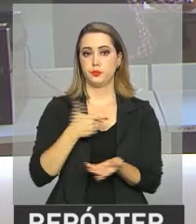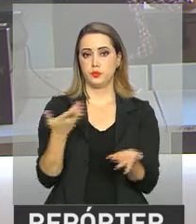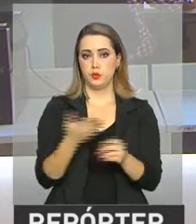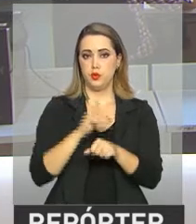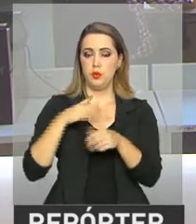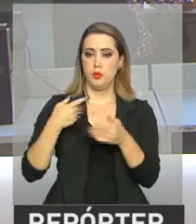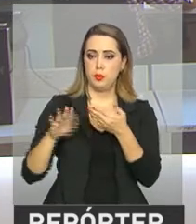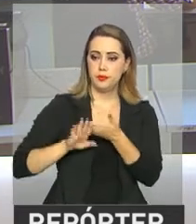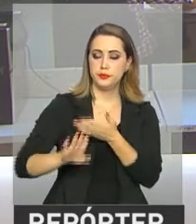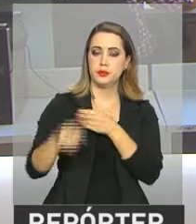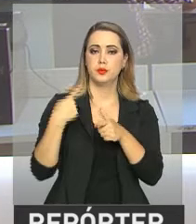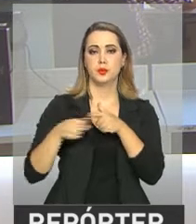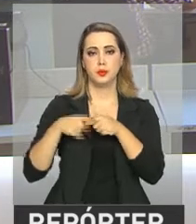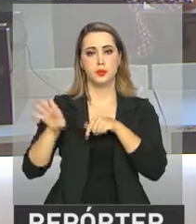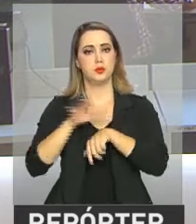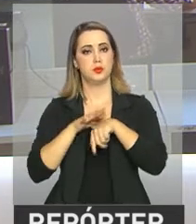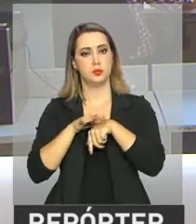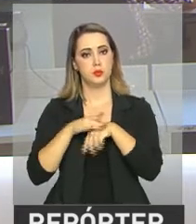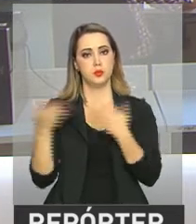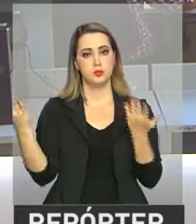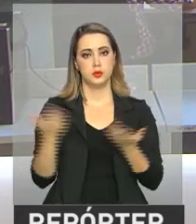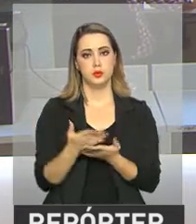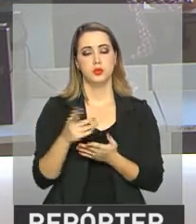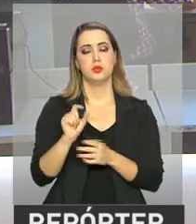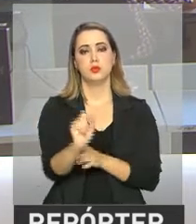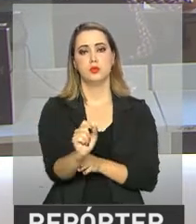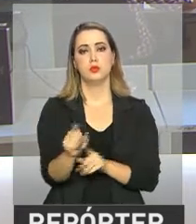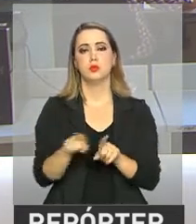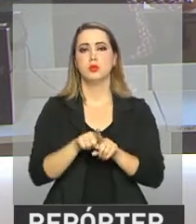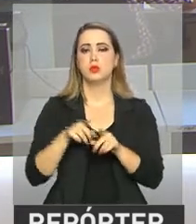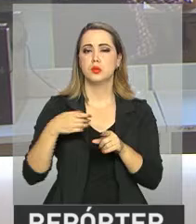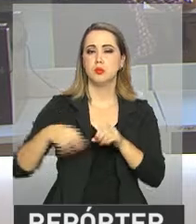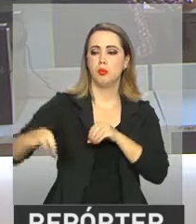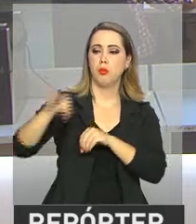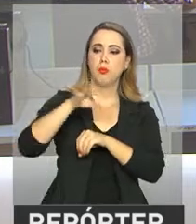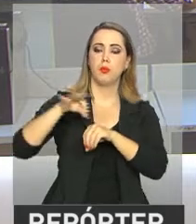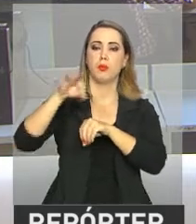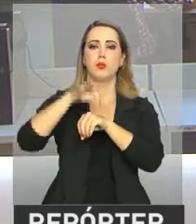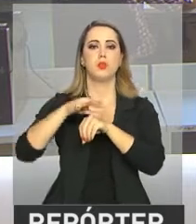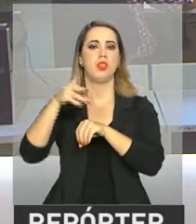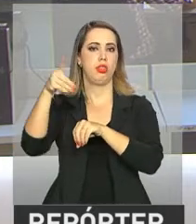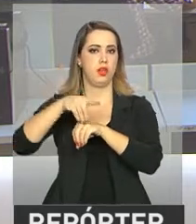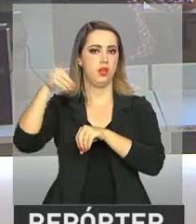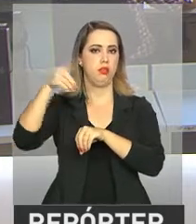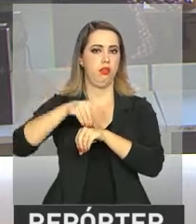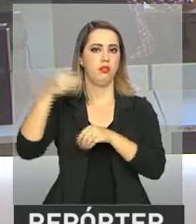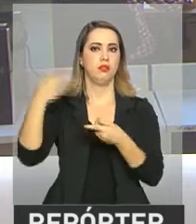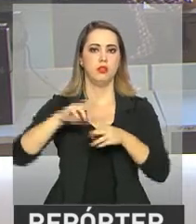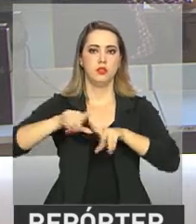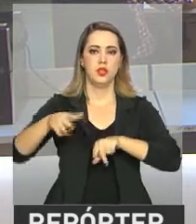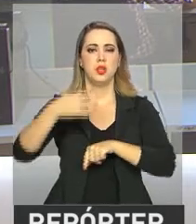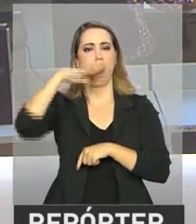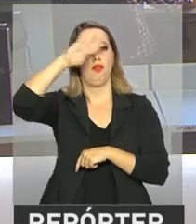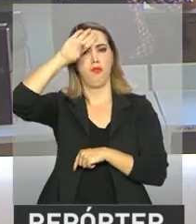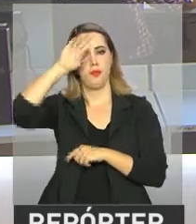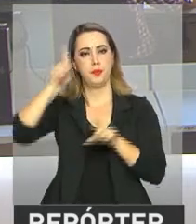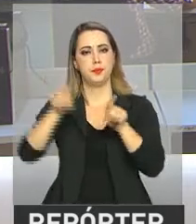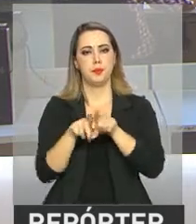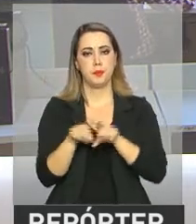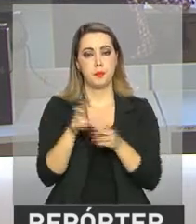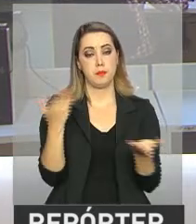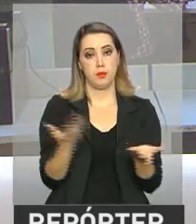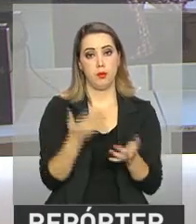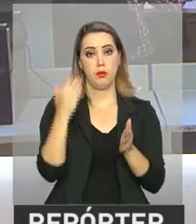fundação oswaldo cruz as ações também vão ajudar a conter a dengue ea febre chikungunya o plano da filda fiocruz